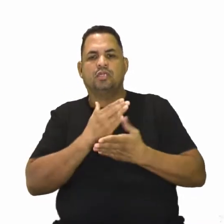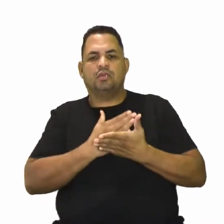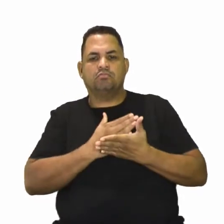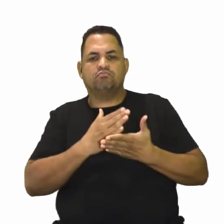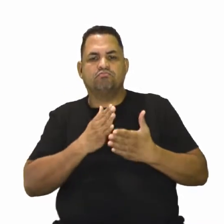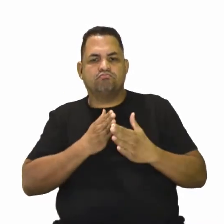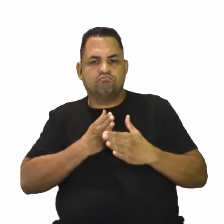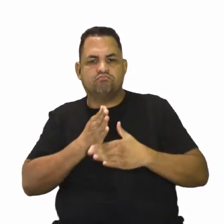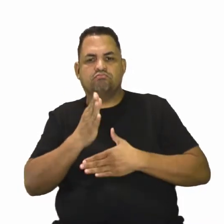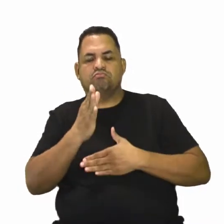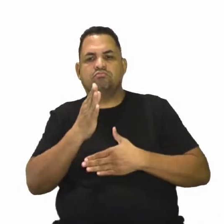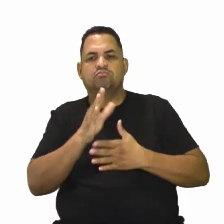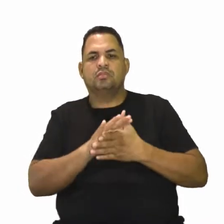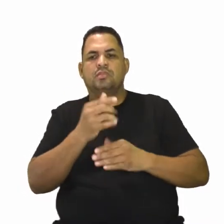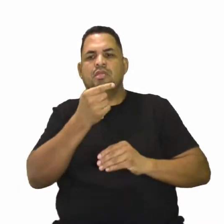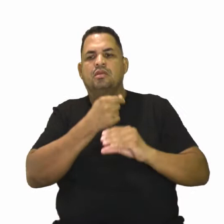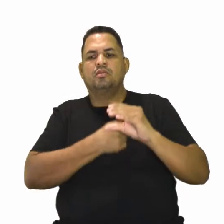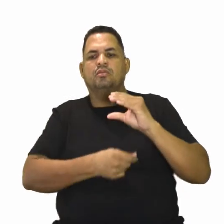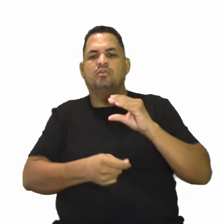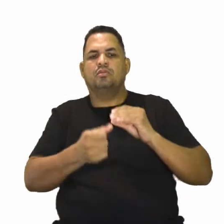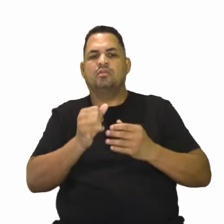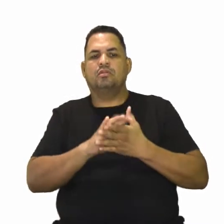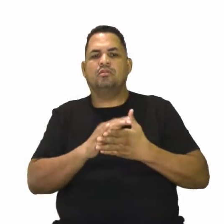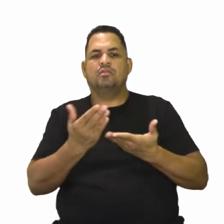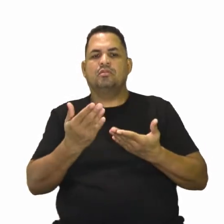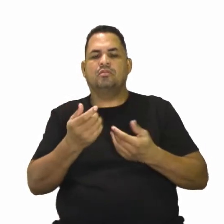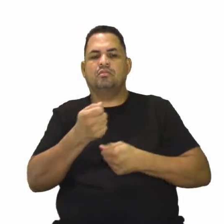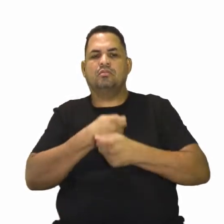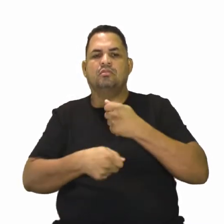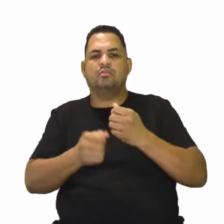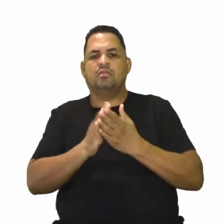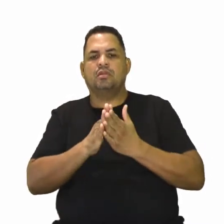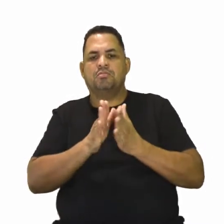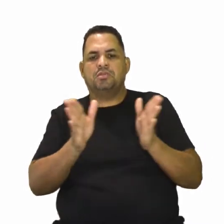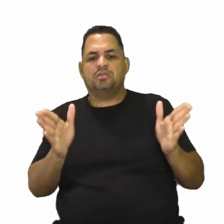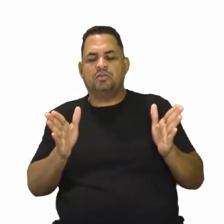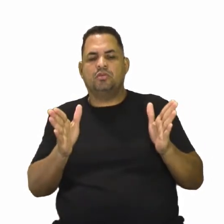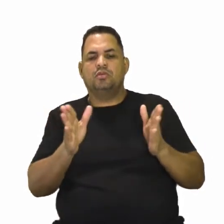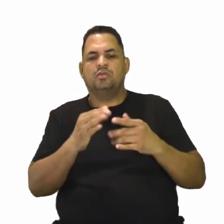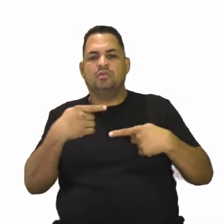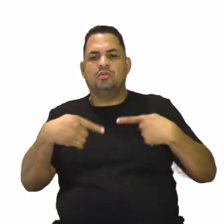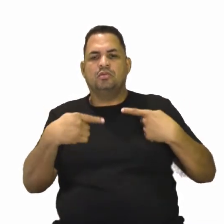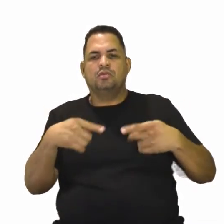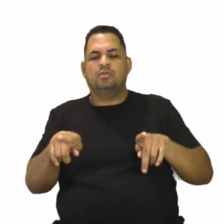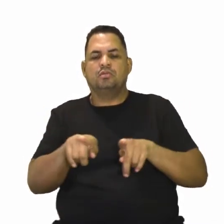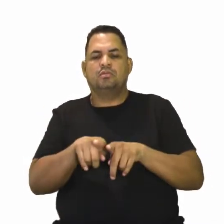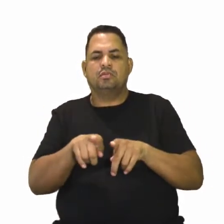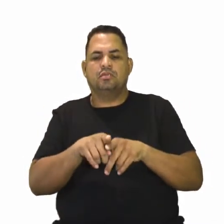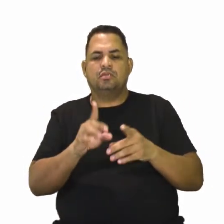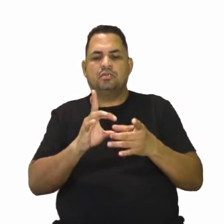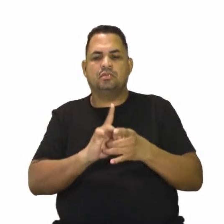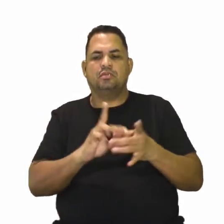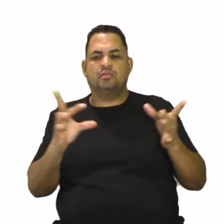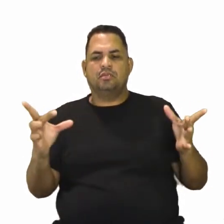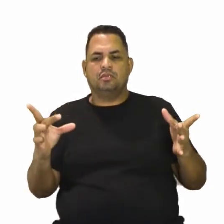rumando para essa economia de mercado capitalista, com mais abertura política e democrática.